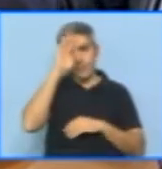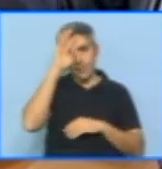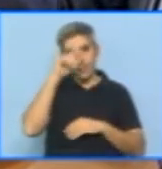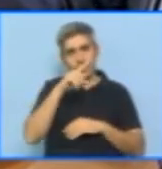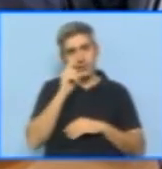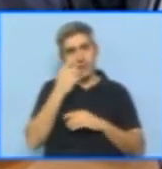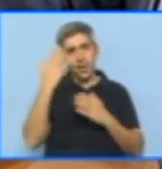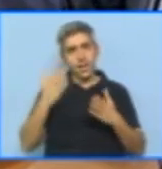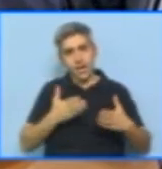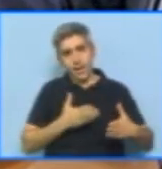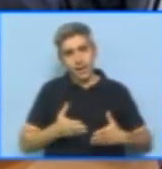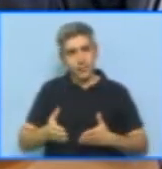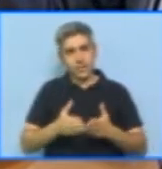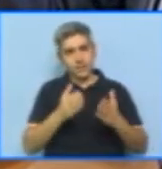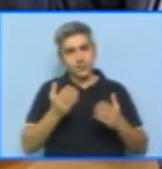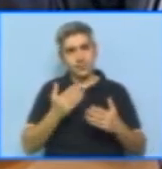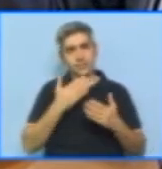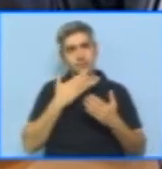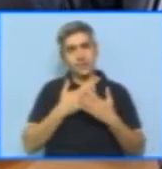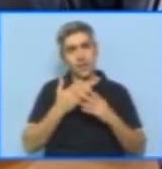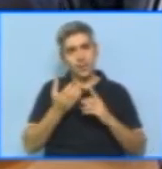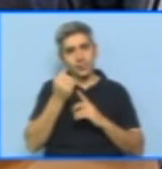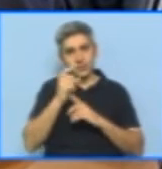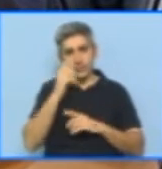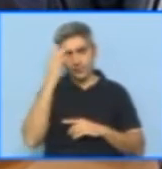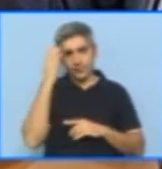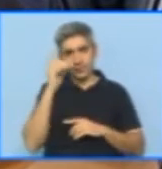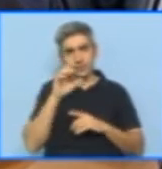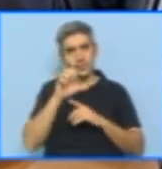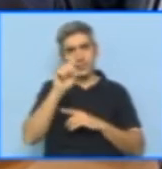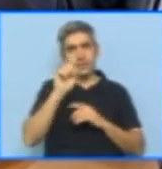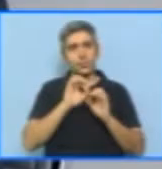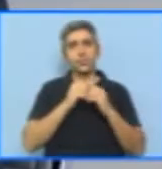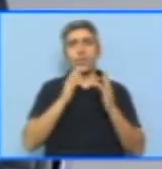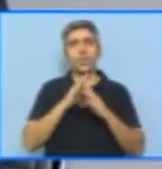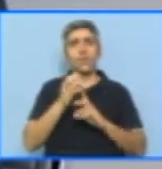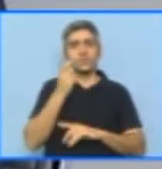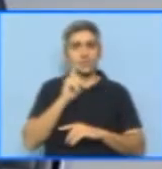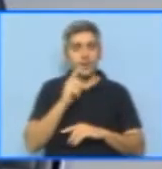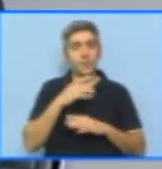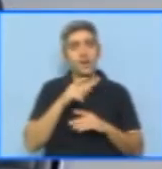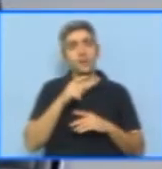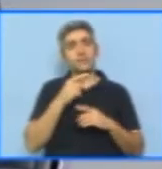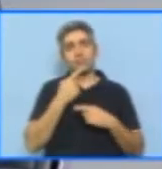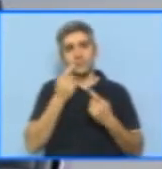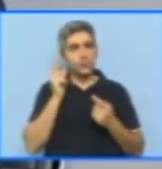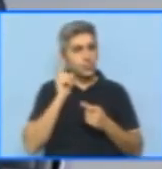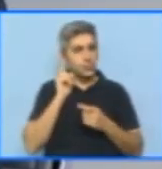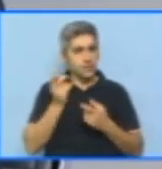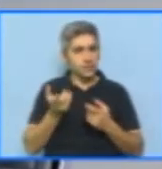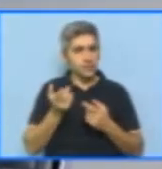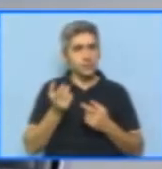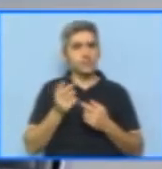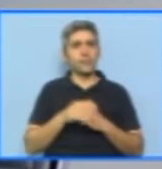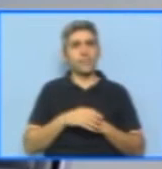sim é um grande caminho a fazer, de facto, para o conseguir, porque senão, enfim, não está ao alcance de todos. Mas há momentos em que esse pronunciamento é determinante. E aí